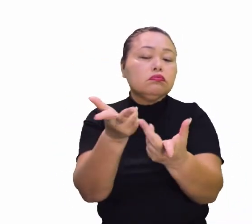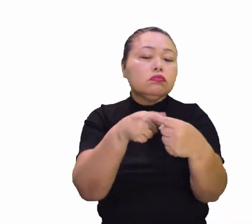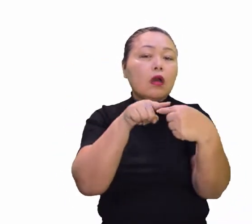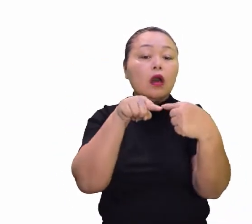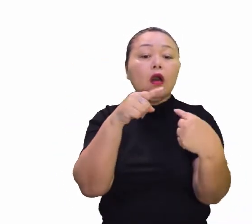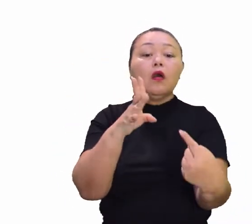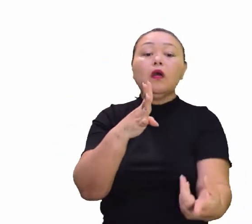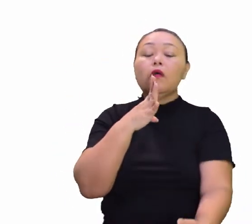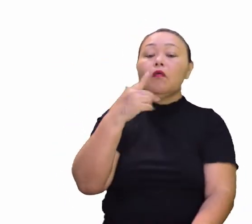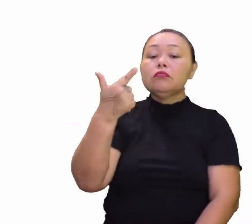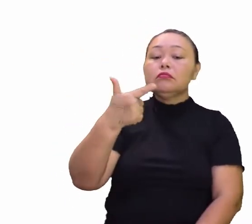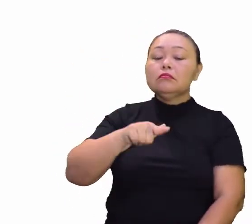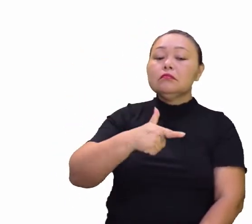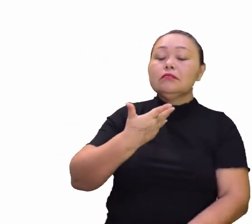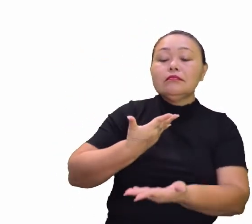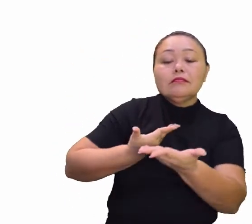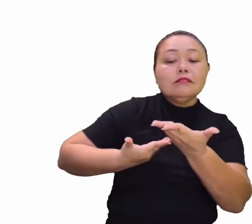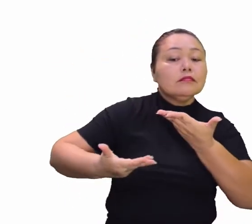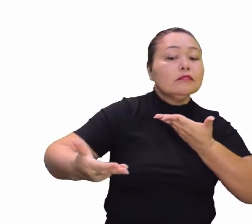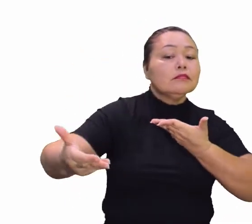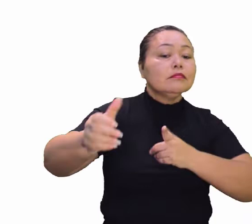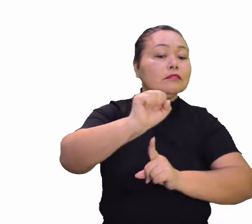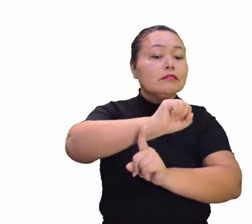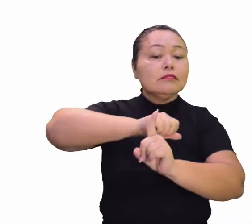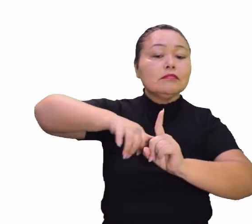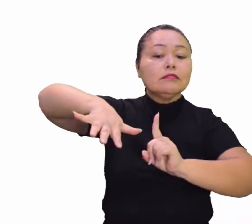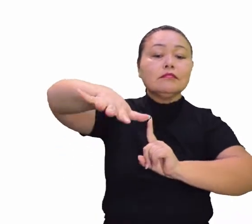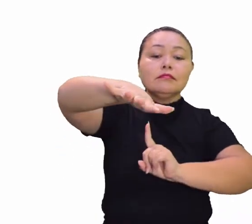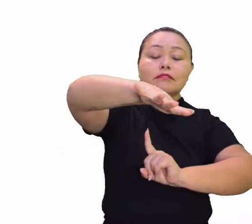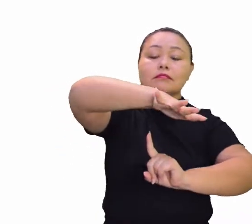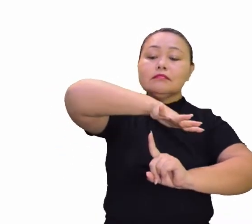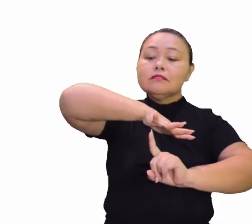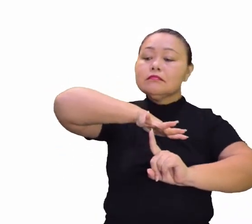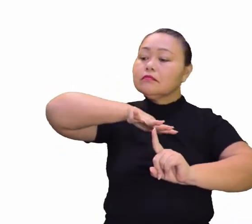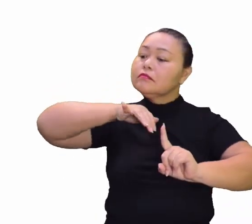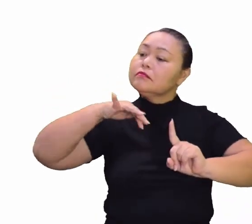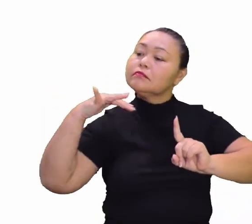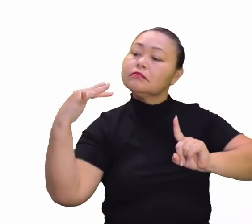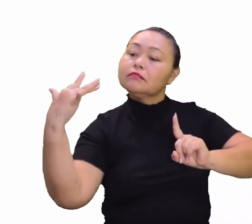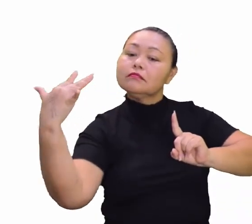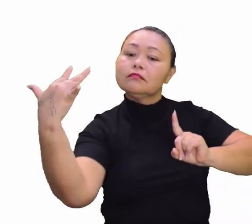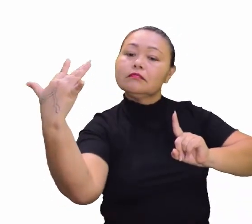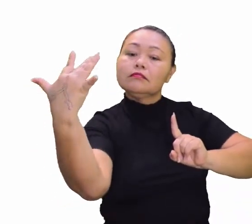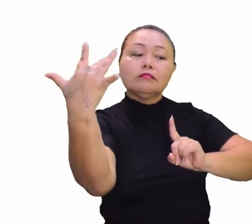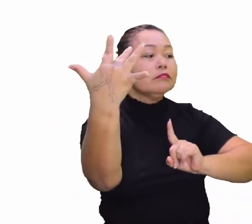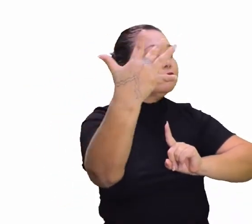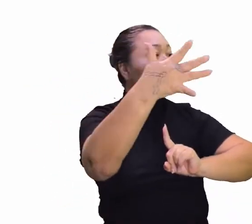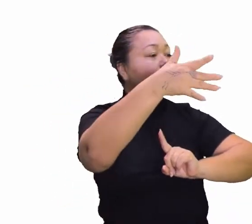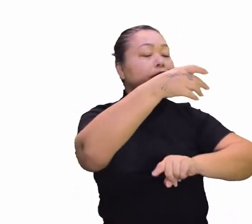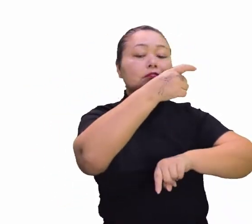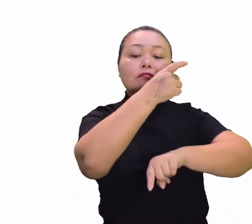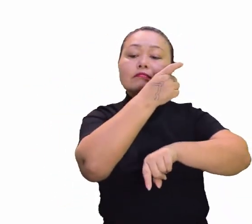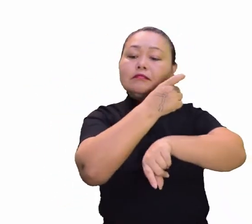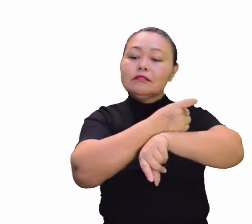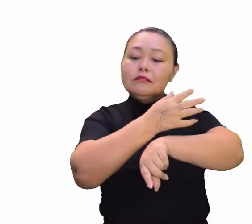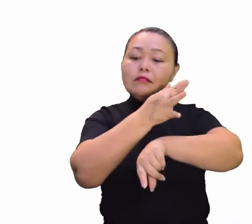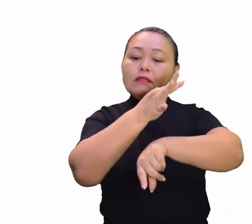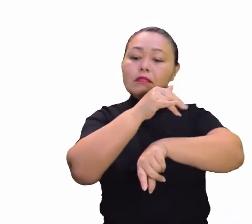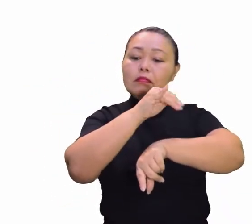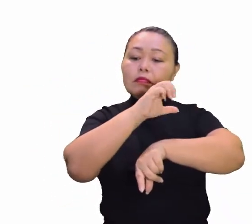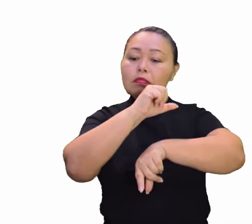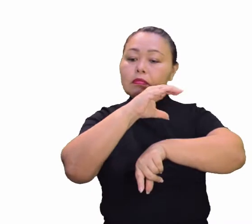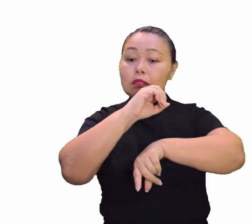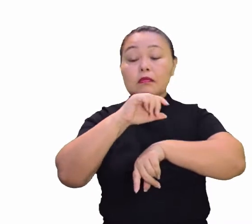de reconhecer as interações da sociedade com o meio físico.